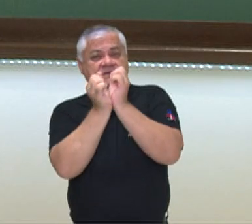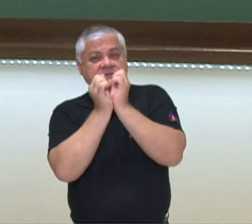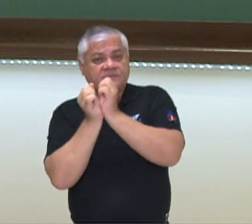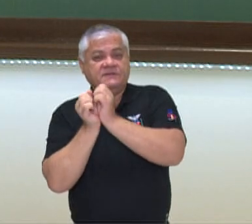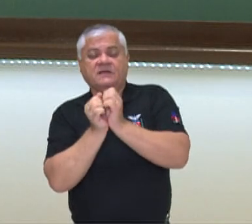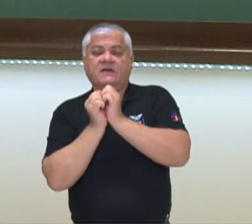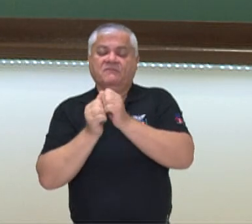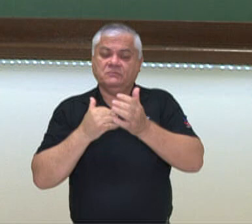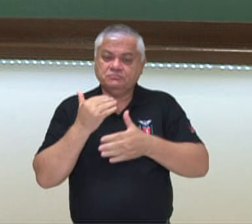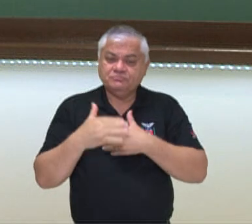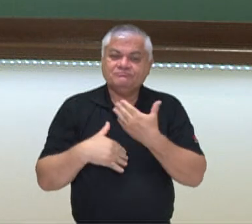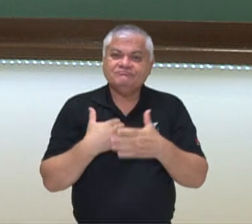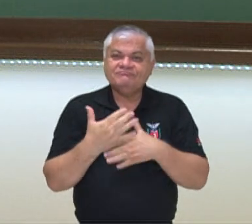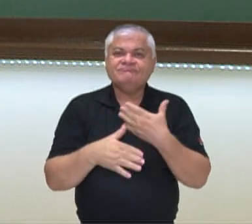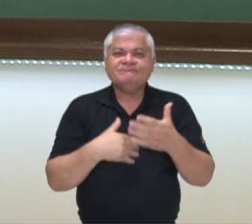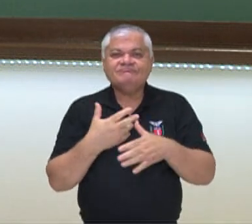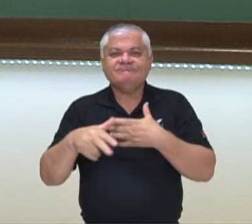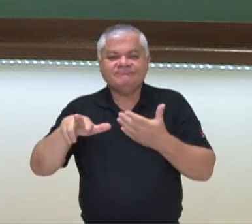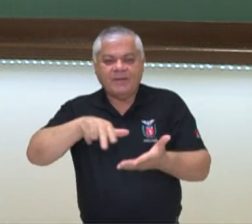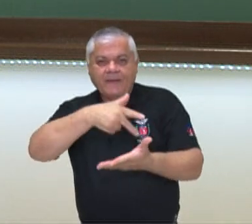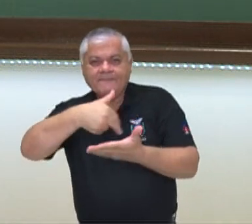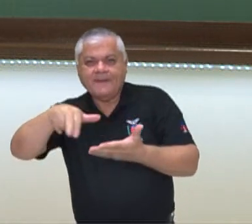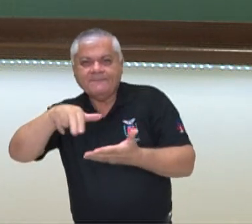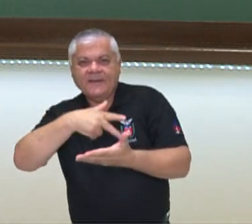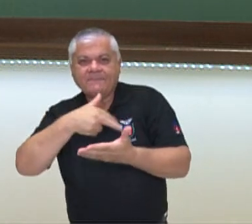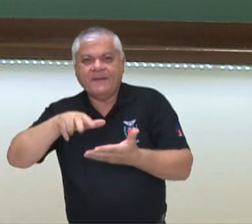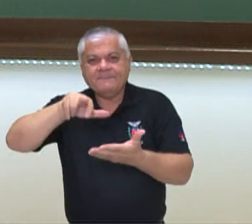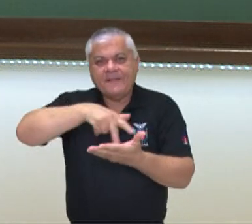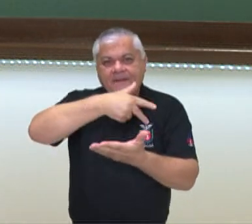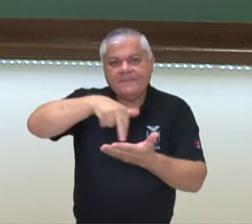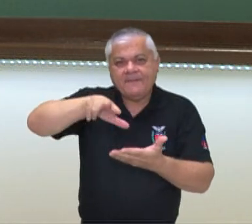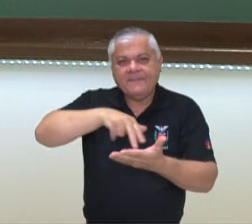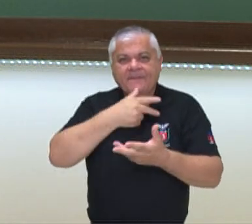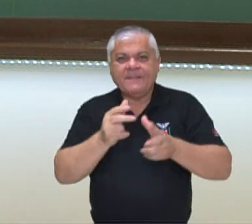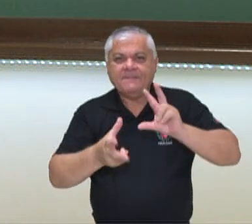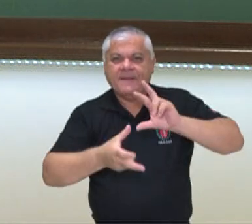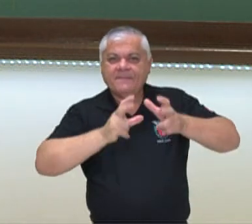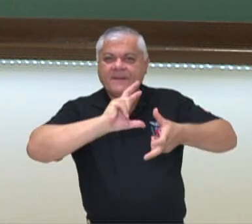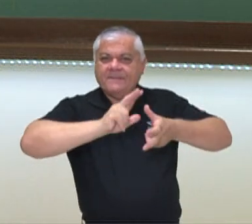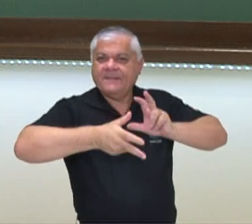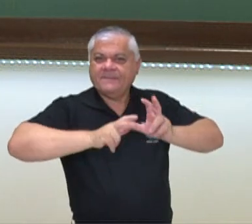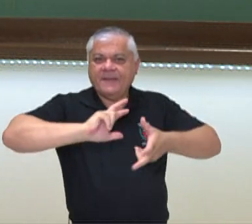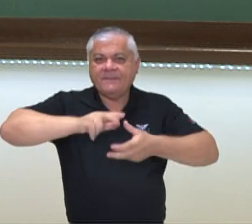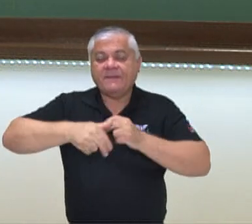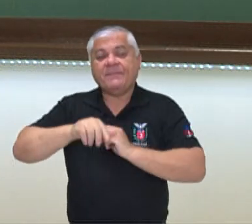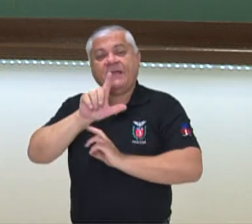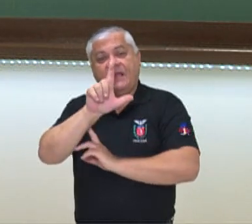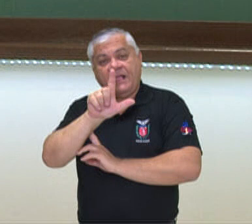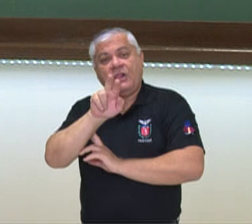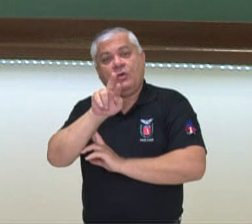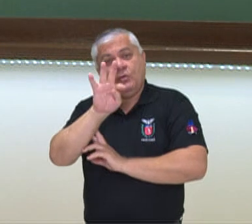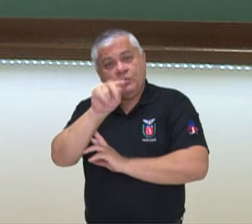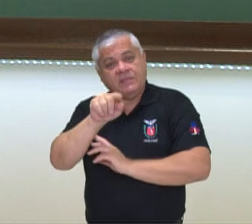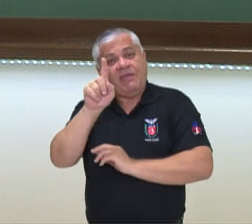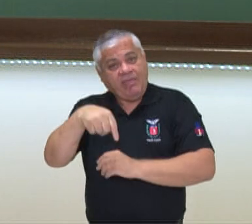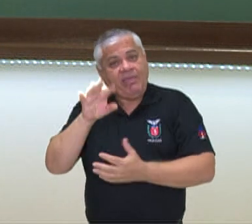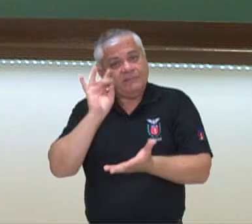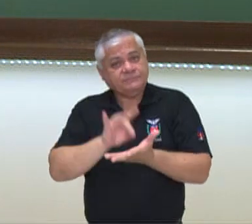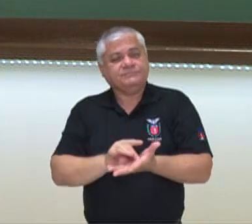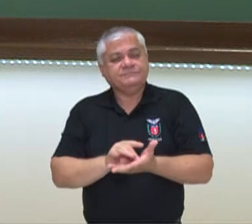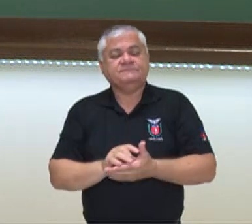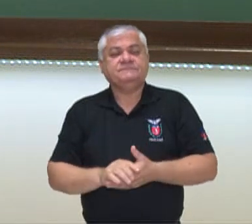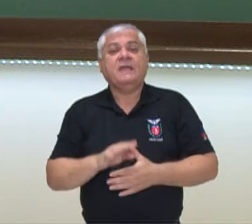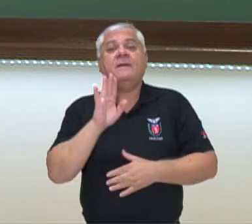pode dizer que originalmente a capoeira é uma luta, mas como ela foi desenvolvida por